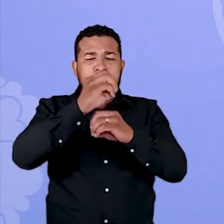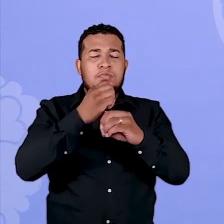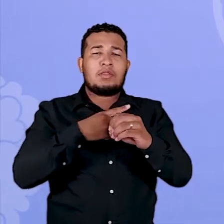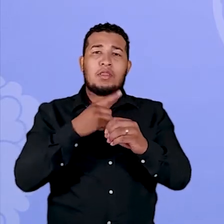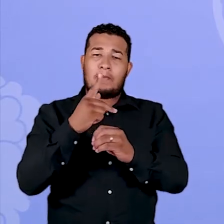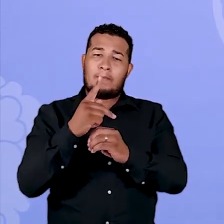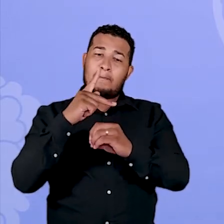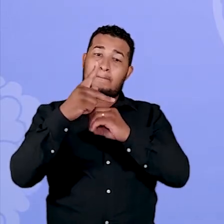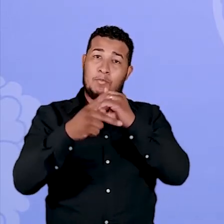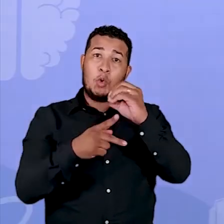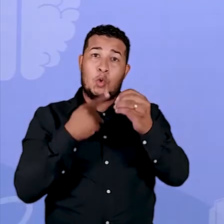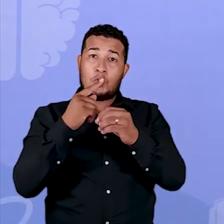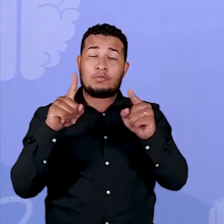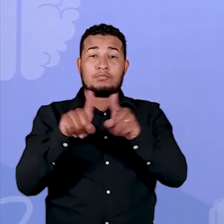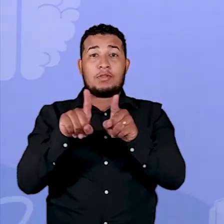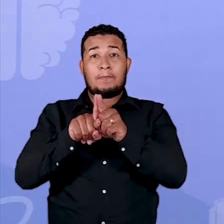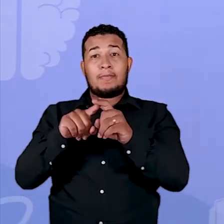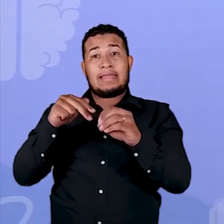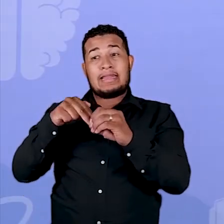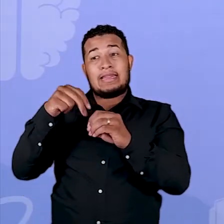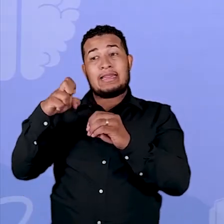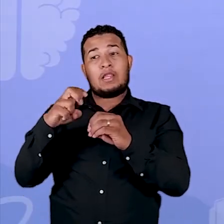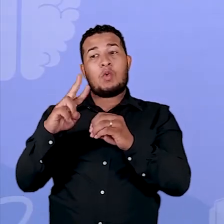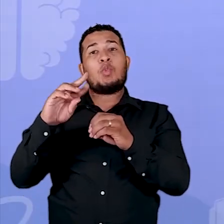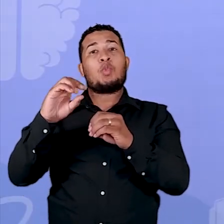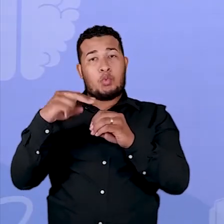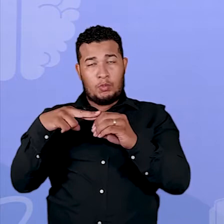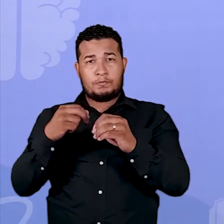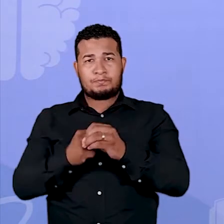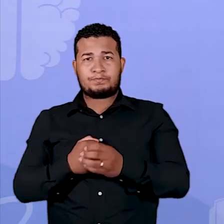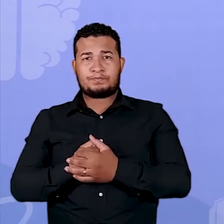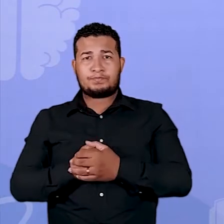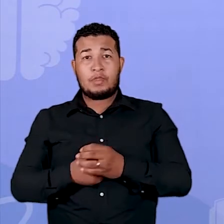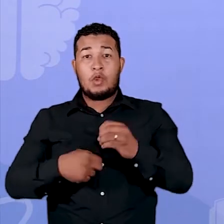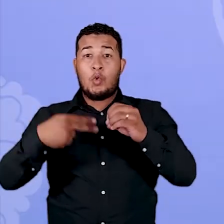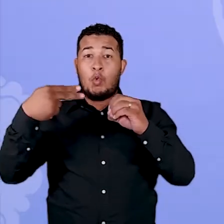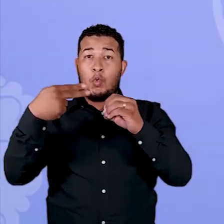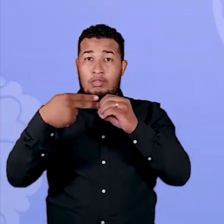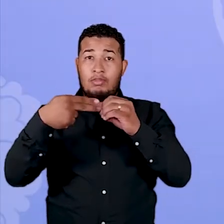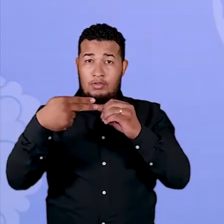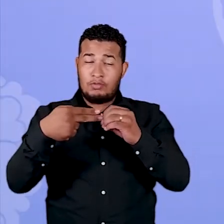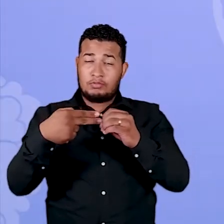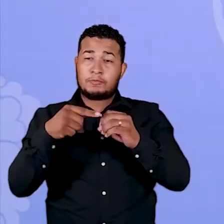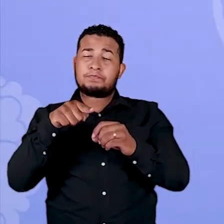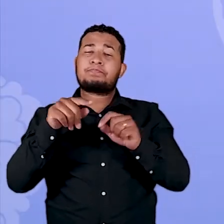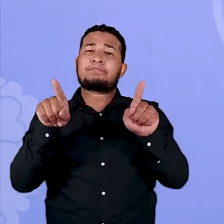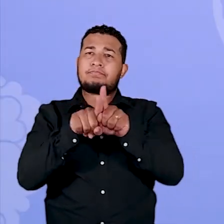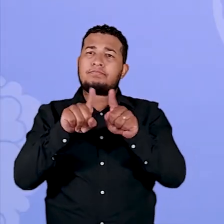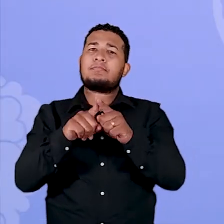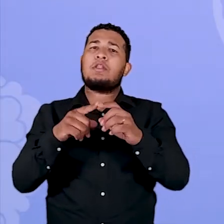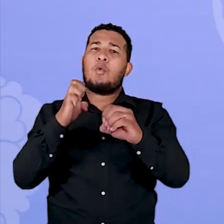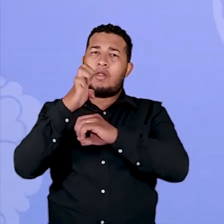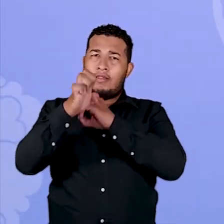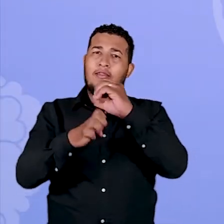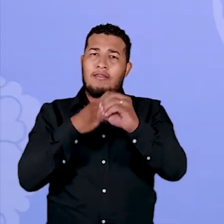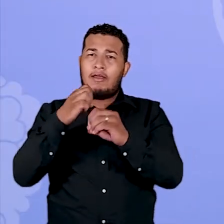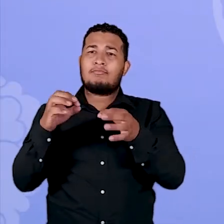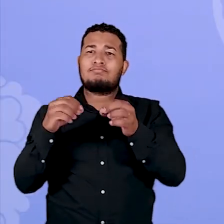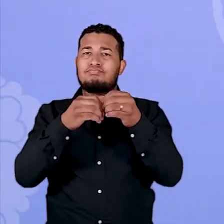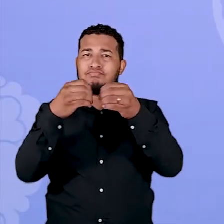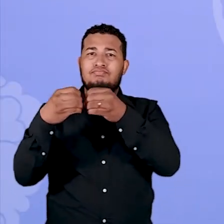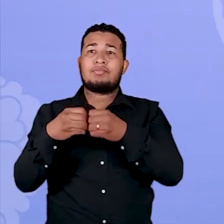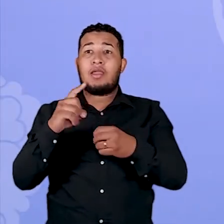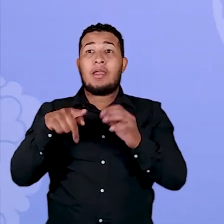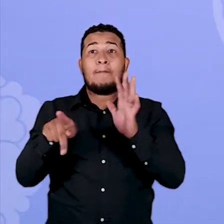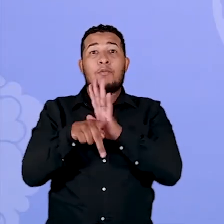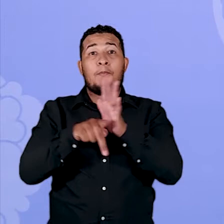os prótons e os nêutrons. Mas de que são feitos aí os prótons e os nêutrons? Bom, os prótons e os nêutrons e os elétrons também